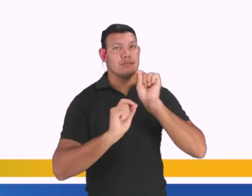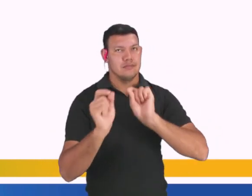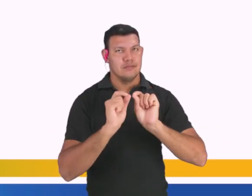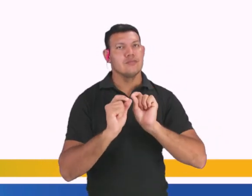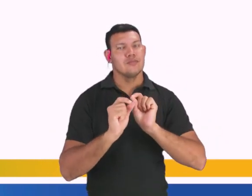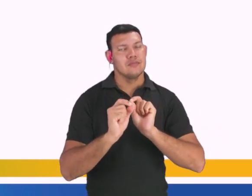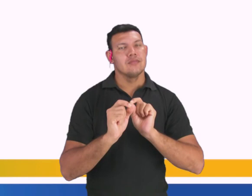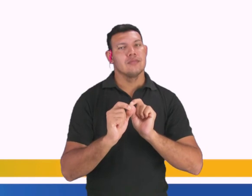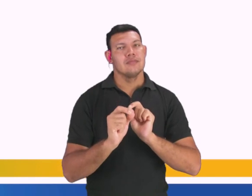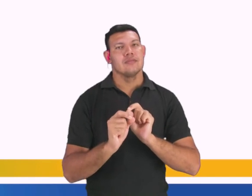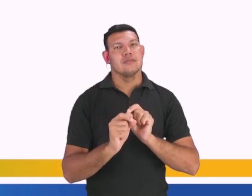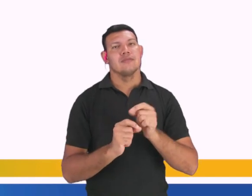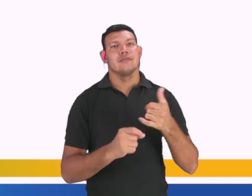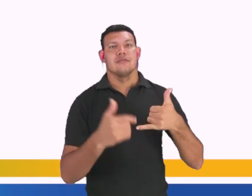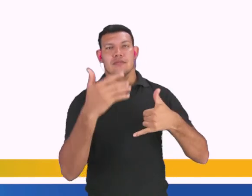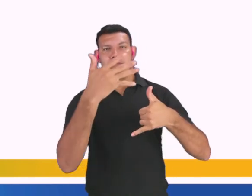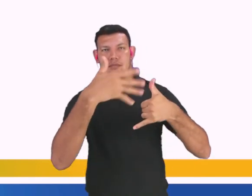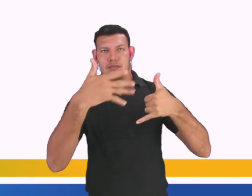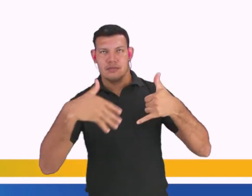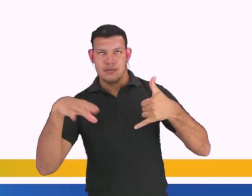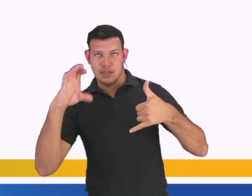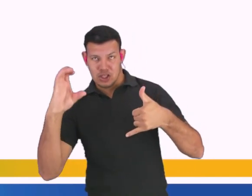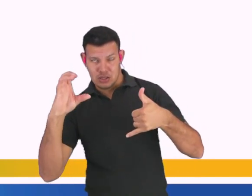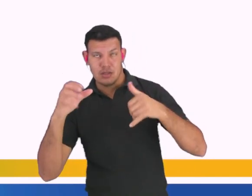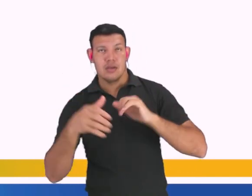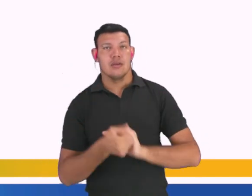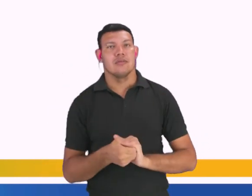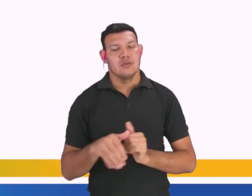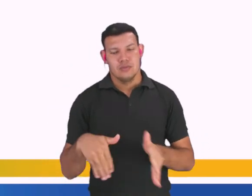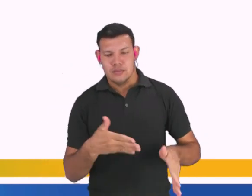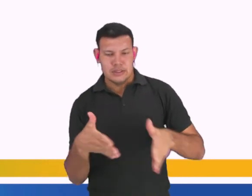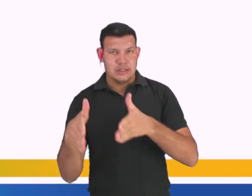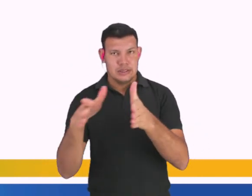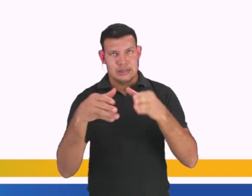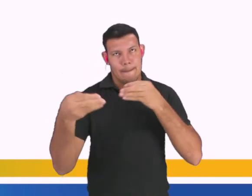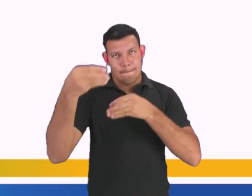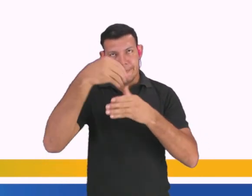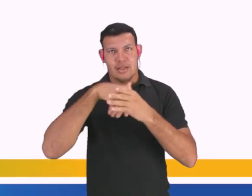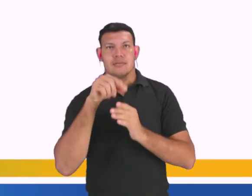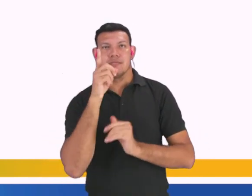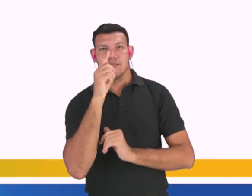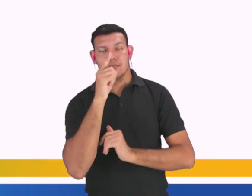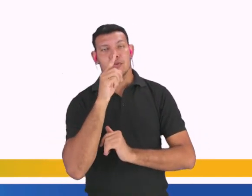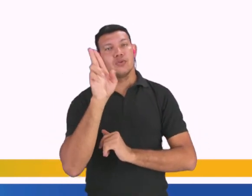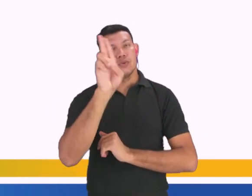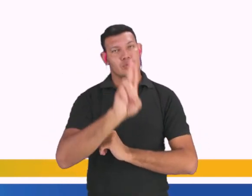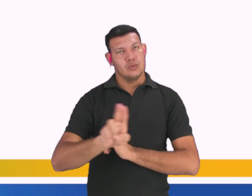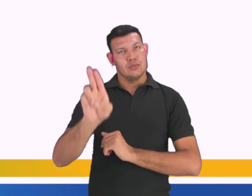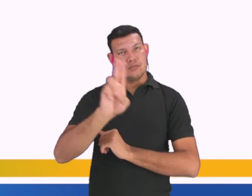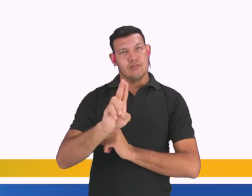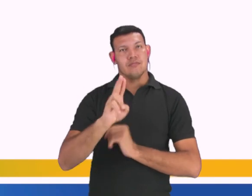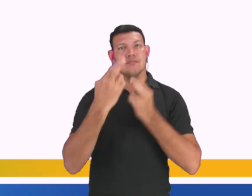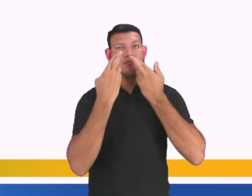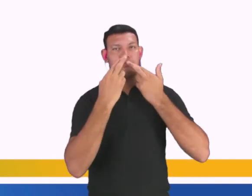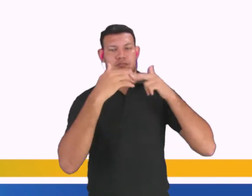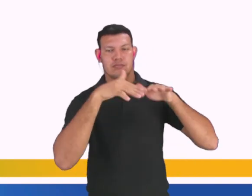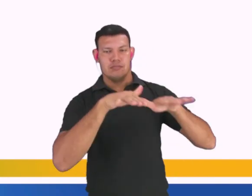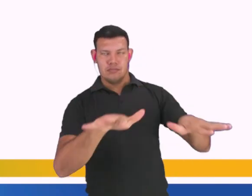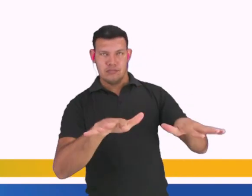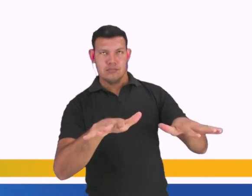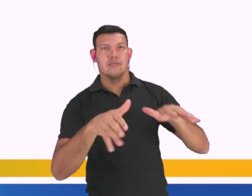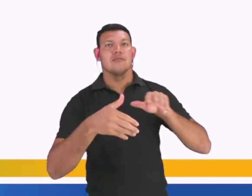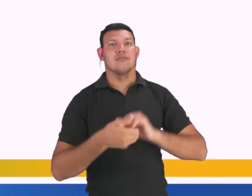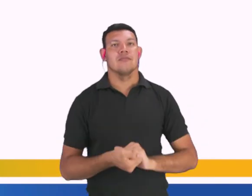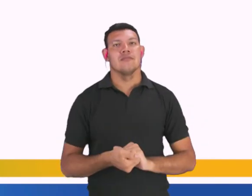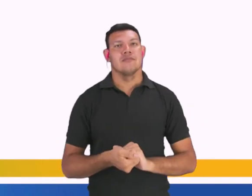indicar material orgânico no curso das águas, demonstrando, né, a utilização do recurso hídrico,